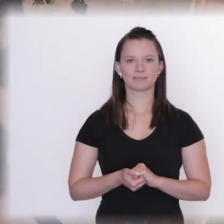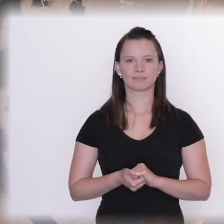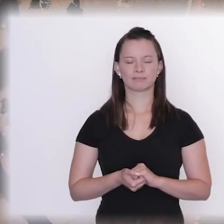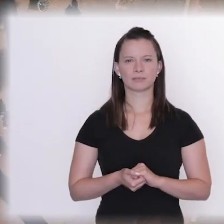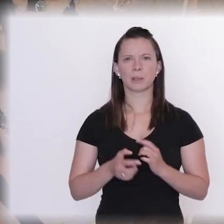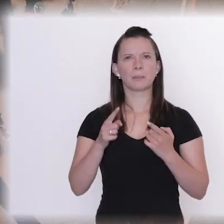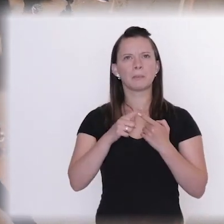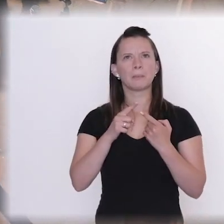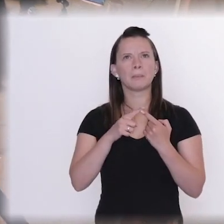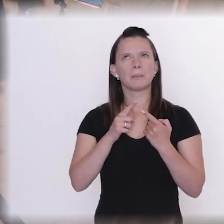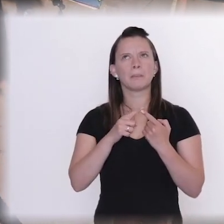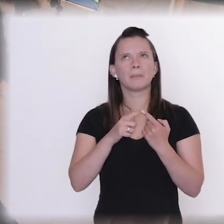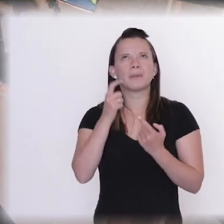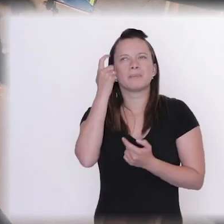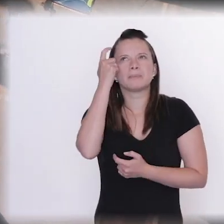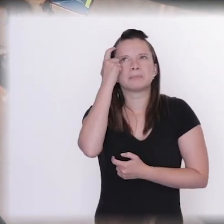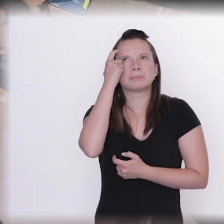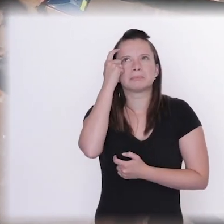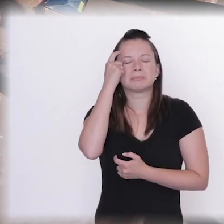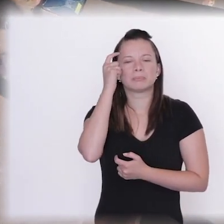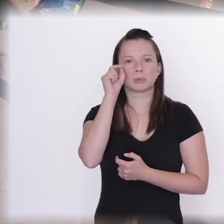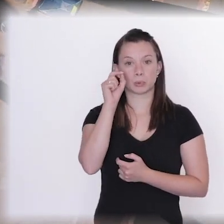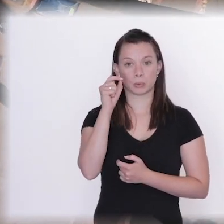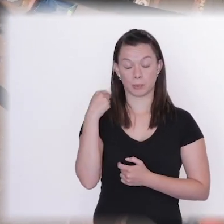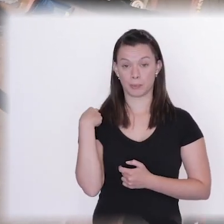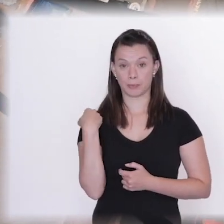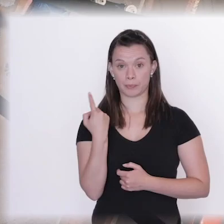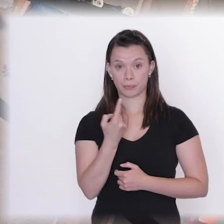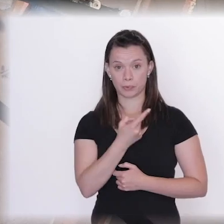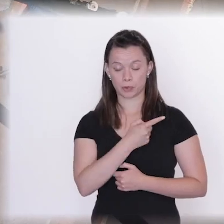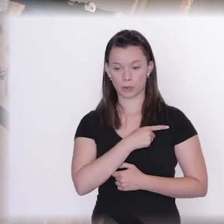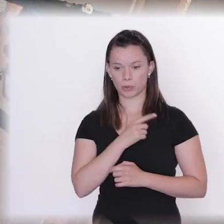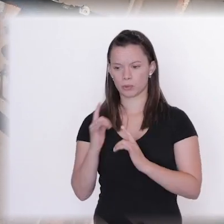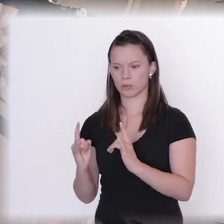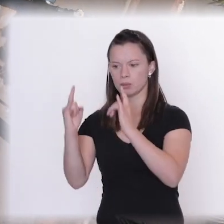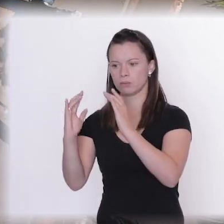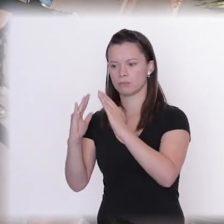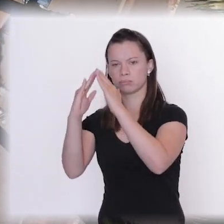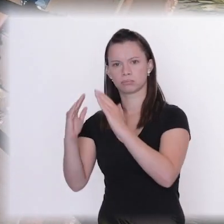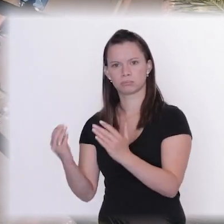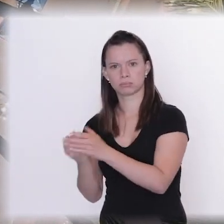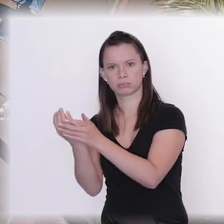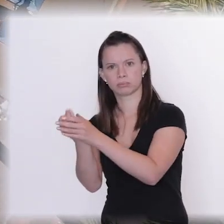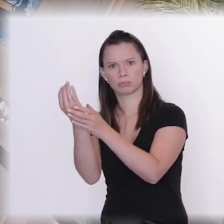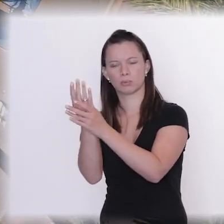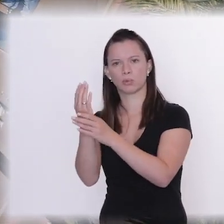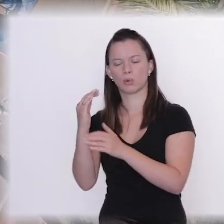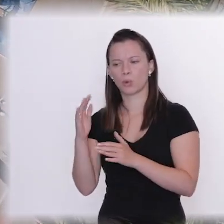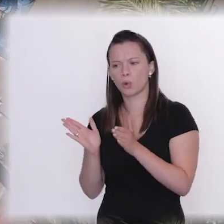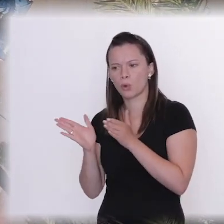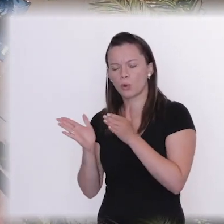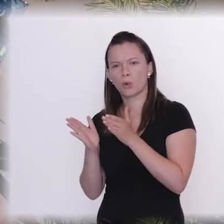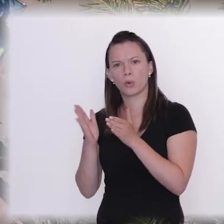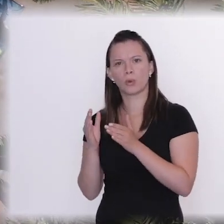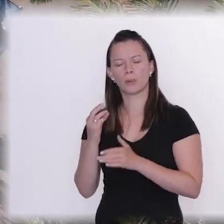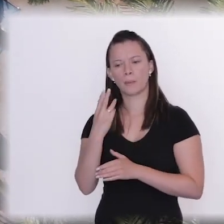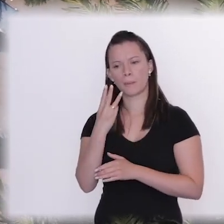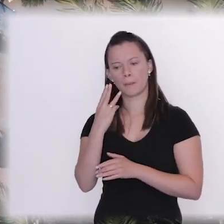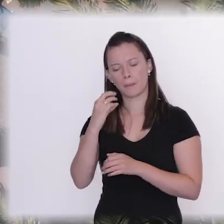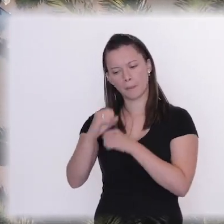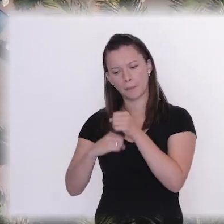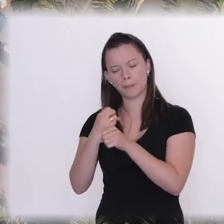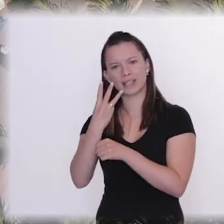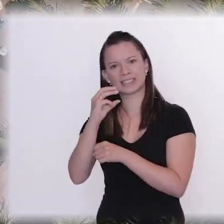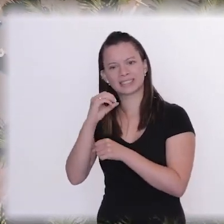Primeira coisa é pensar que nós tivemos um processo de urbanização extraordinário na década de 20. Entre 30 e 70,